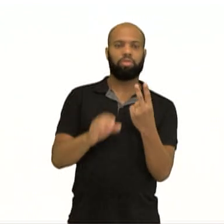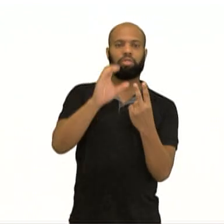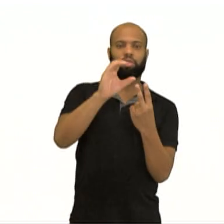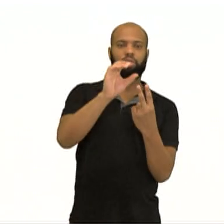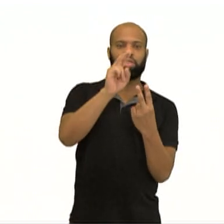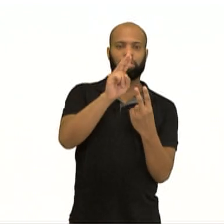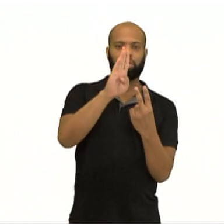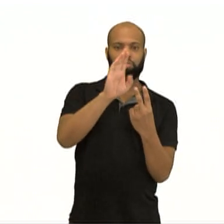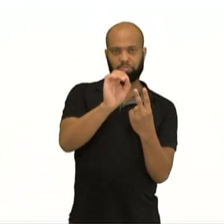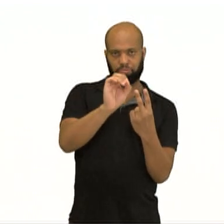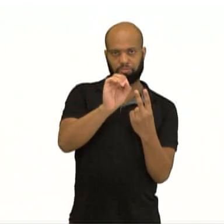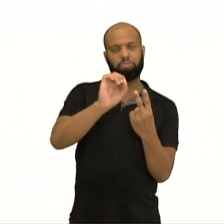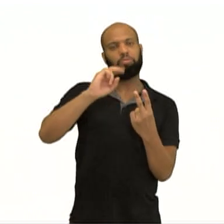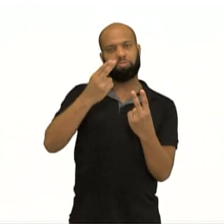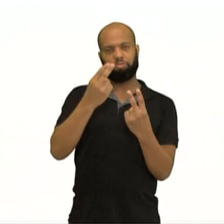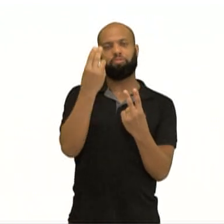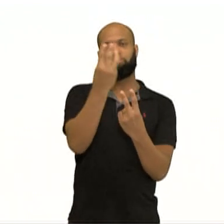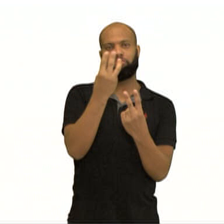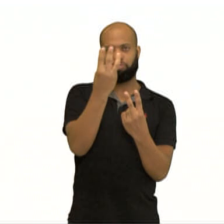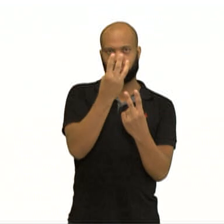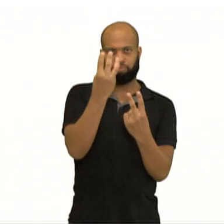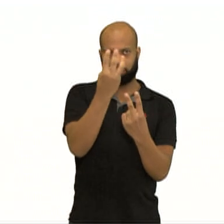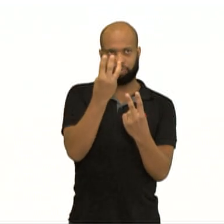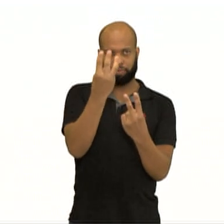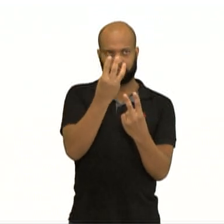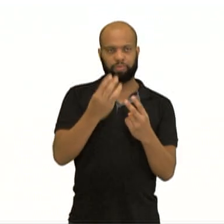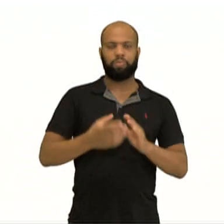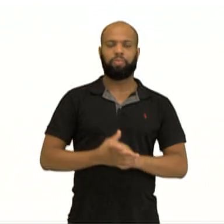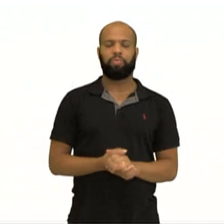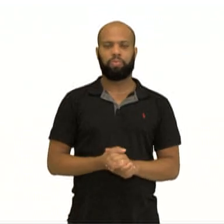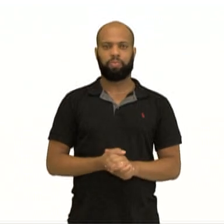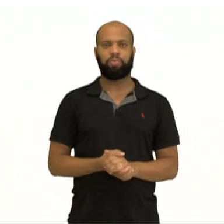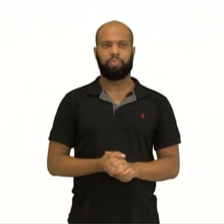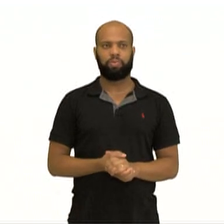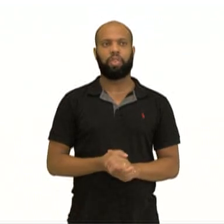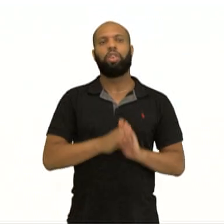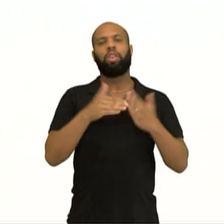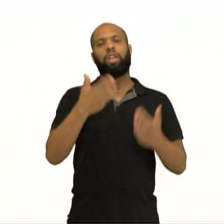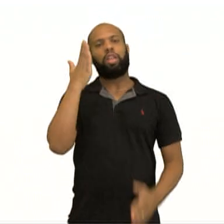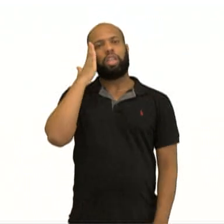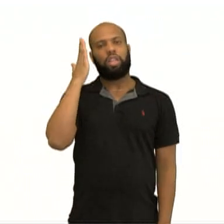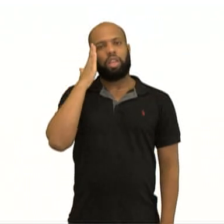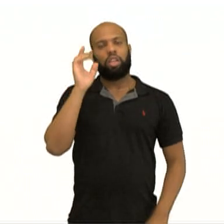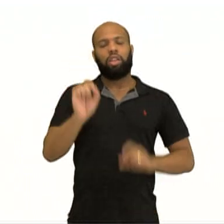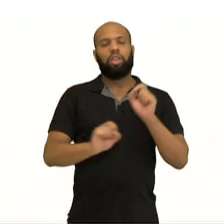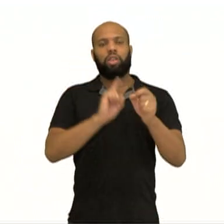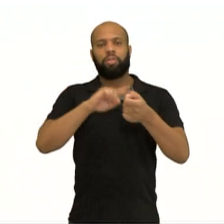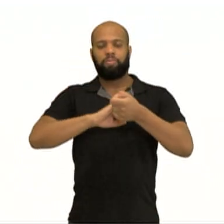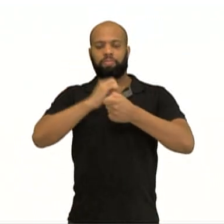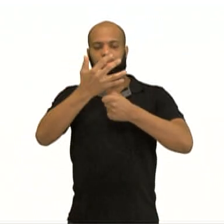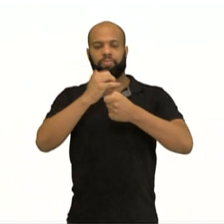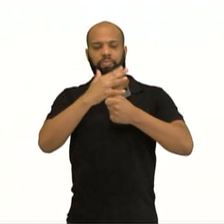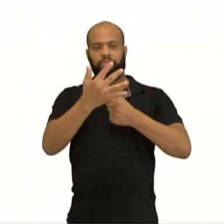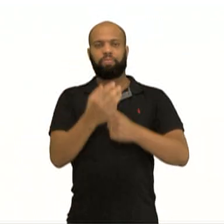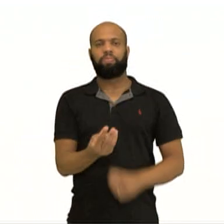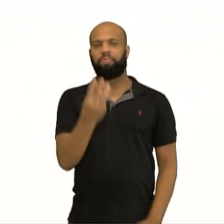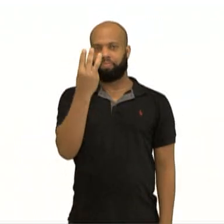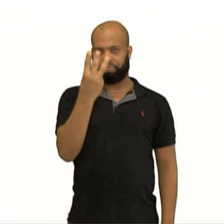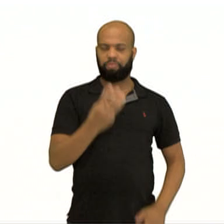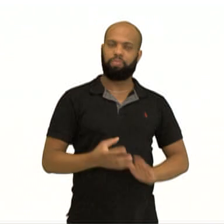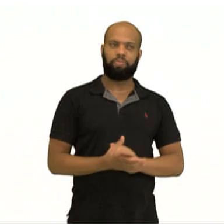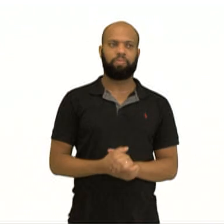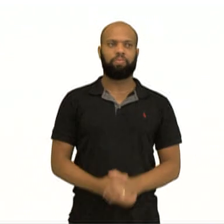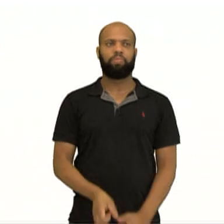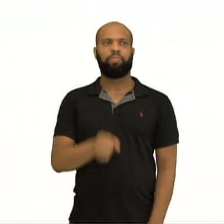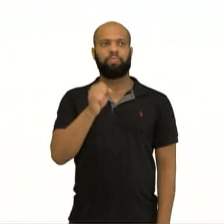o mais usado é 2 ao cubo. Já se entende que eu tenho uma potência de expoente 3.